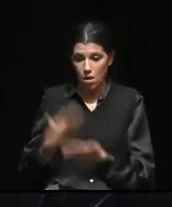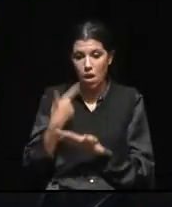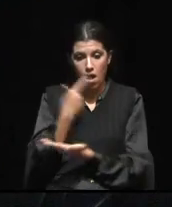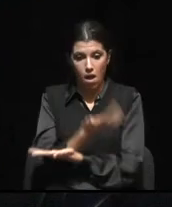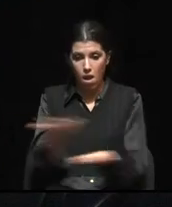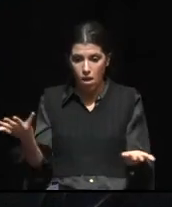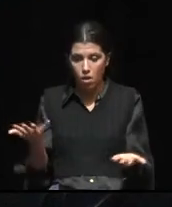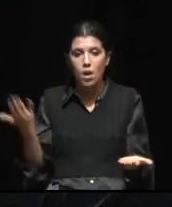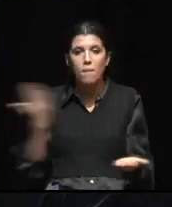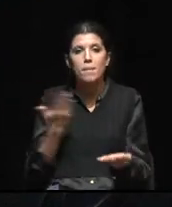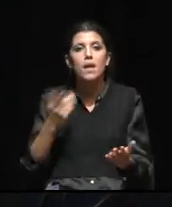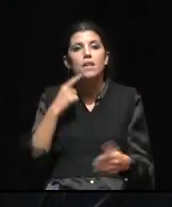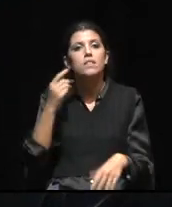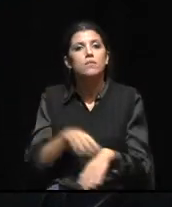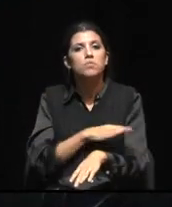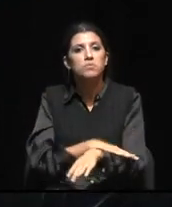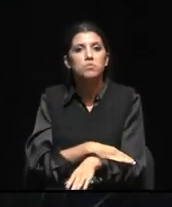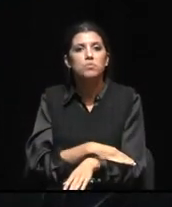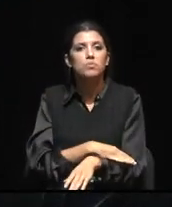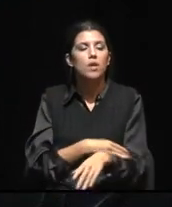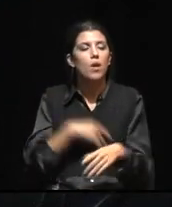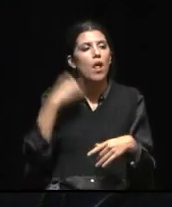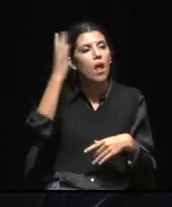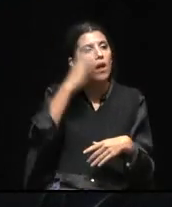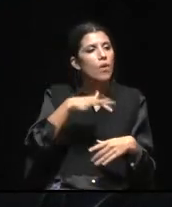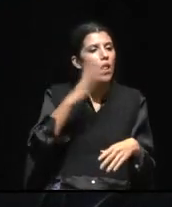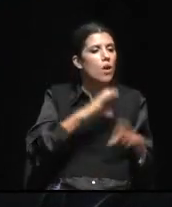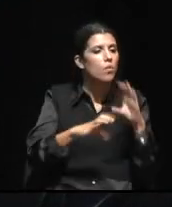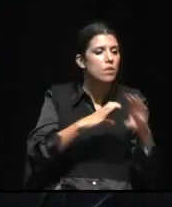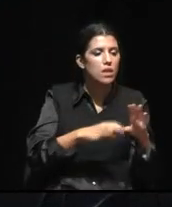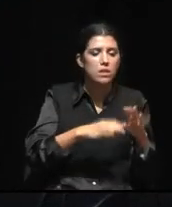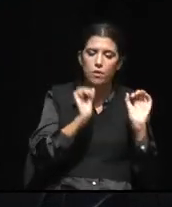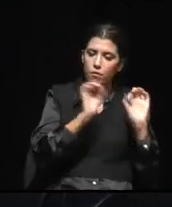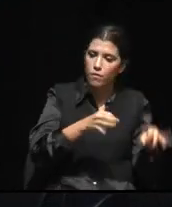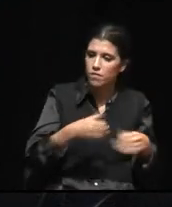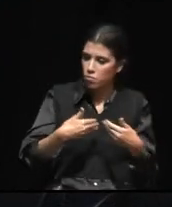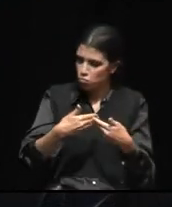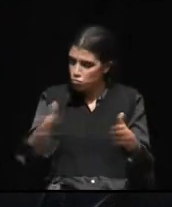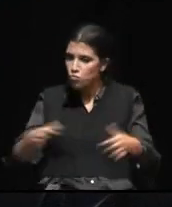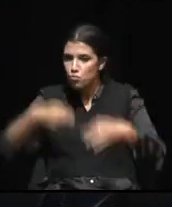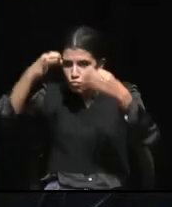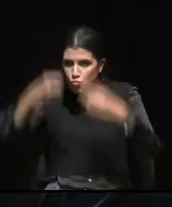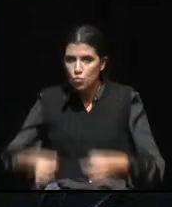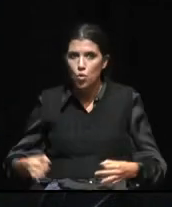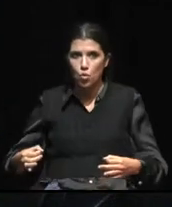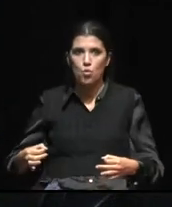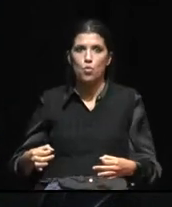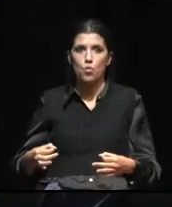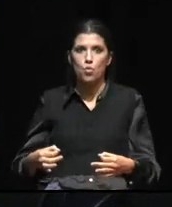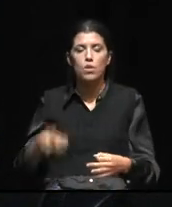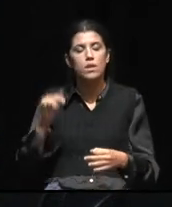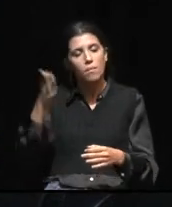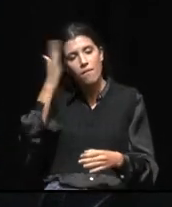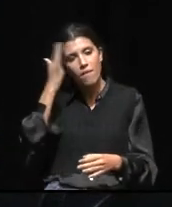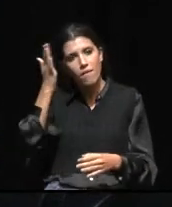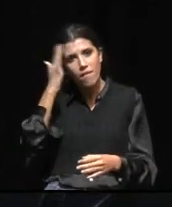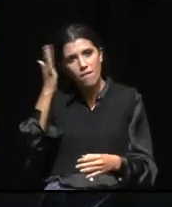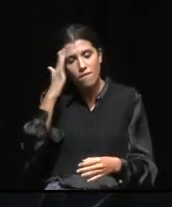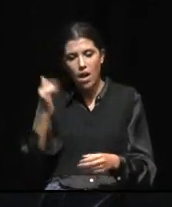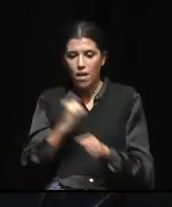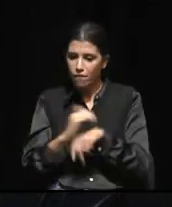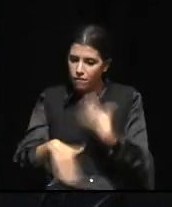temos merecem um executivo que abandona As Ilusões da comunicação que inaugura aquilo que foi a obra deixada e projete que